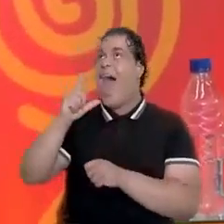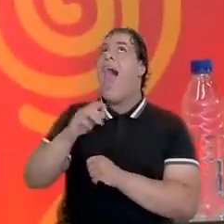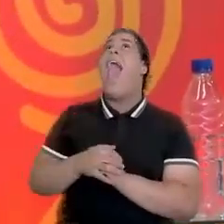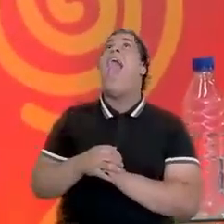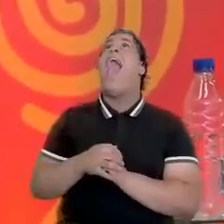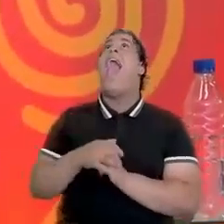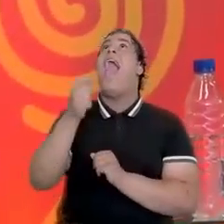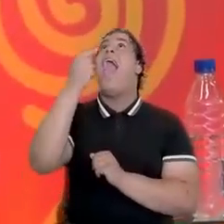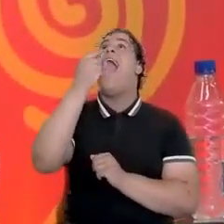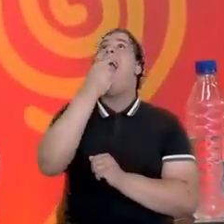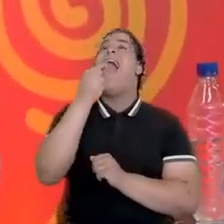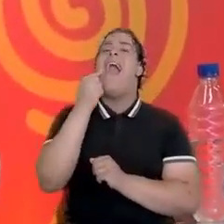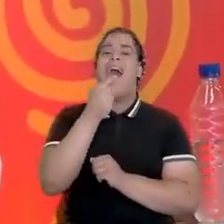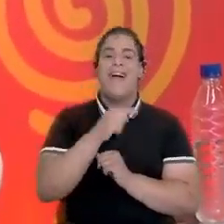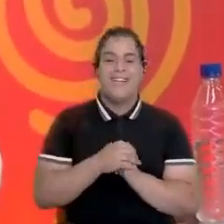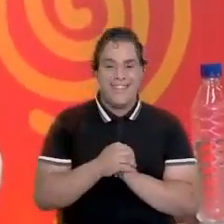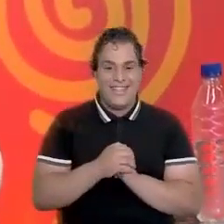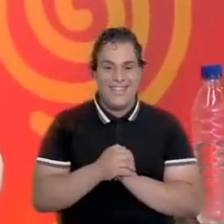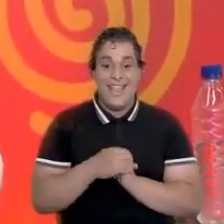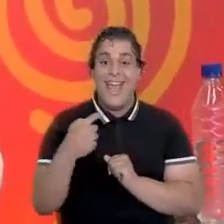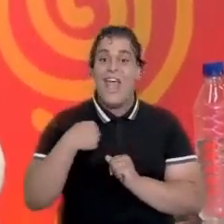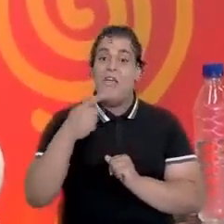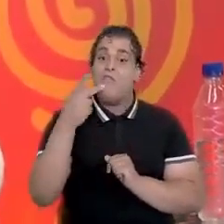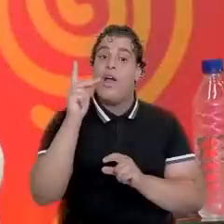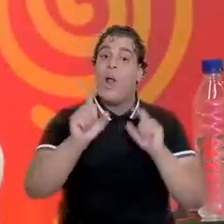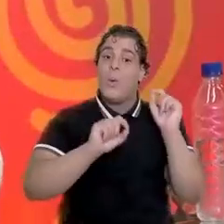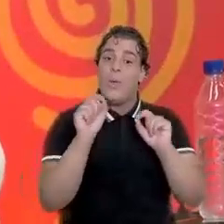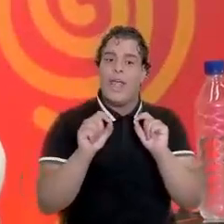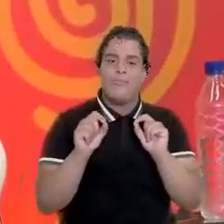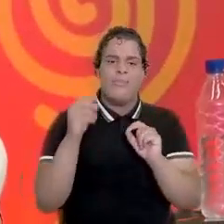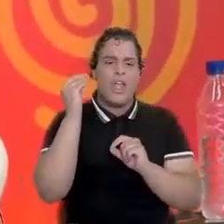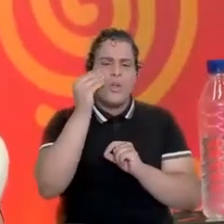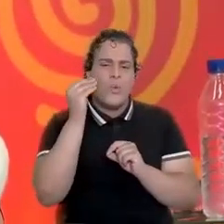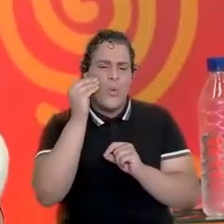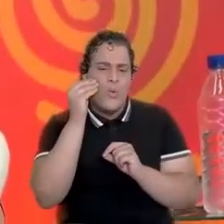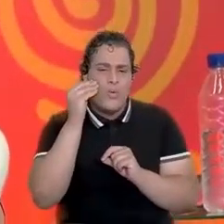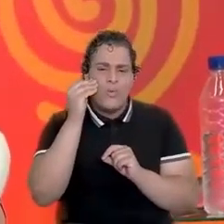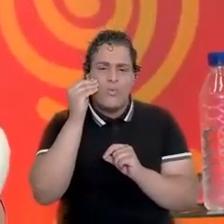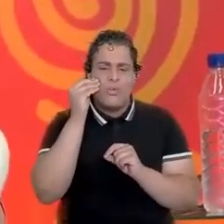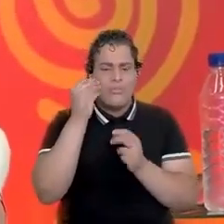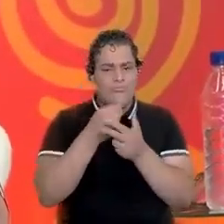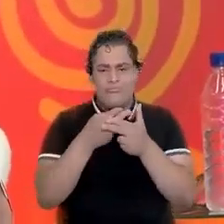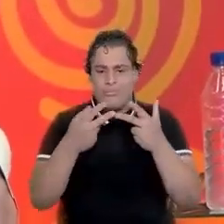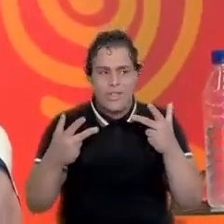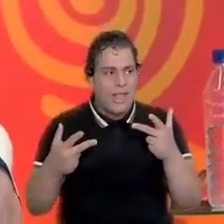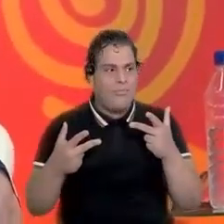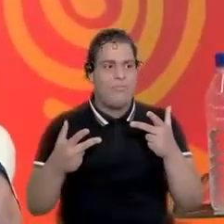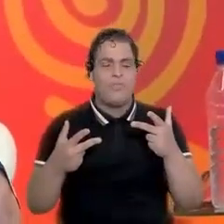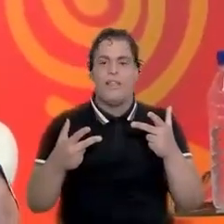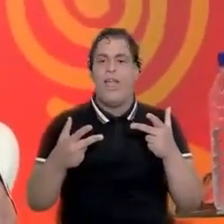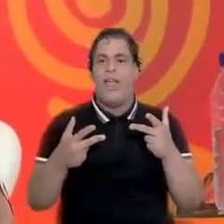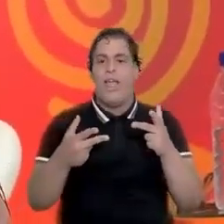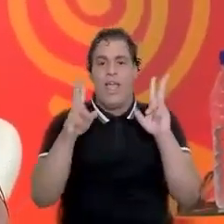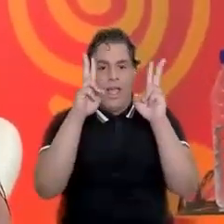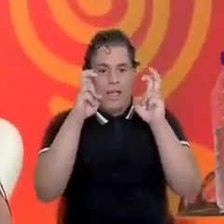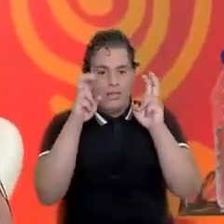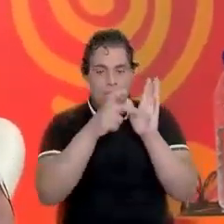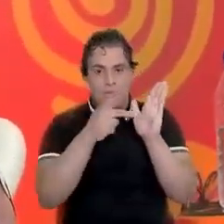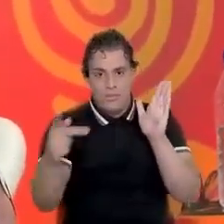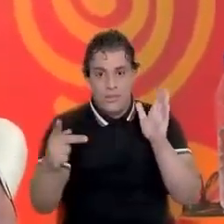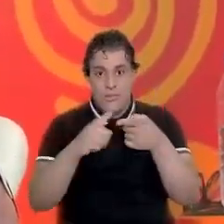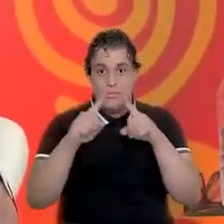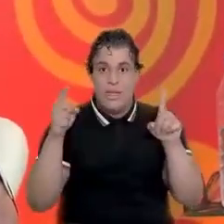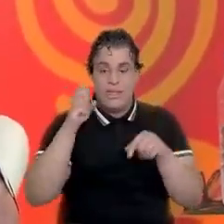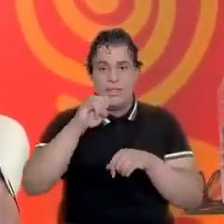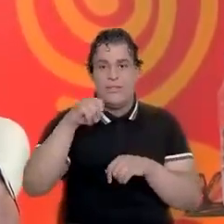que toda vivência é assunto para poesia. Mas, assim, se você procurar dentista nos